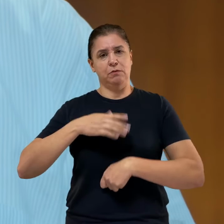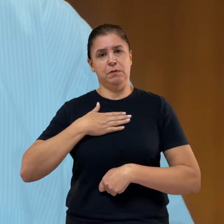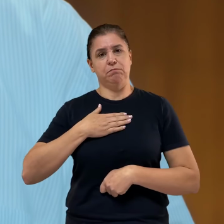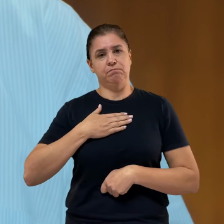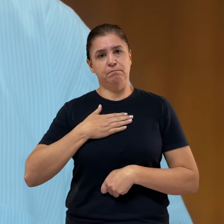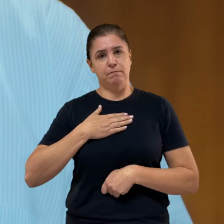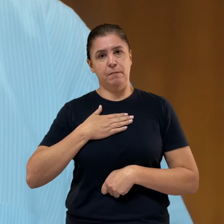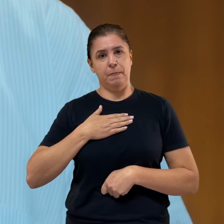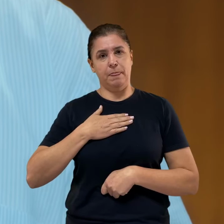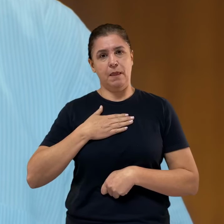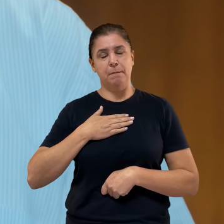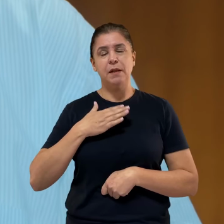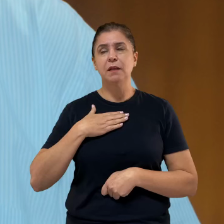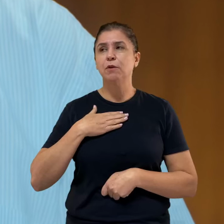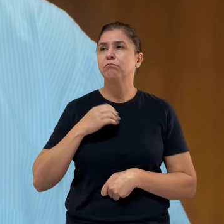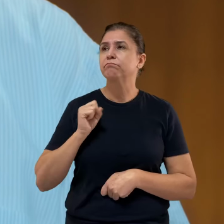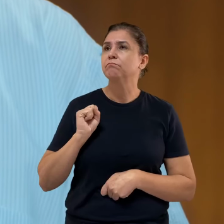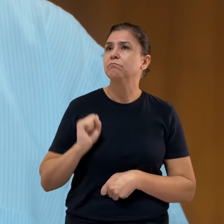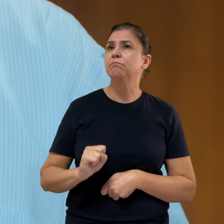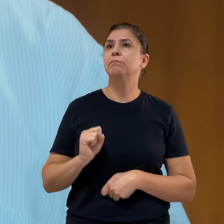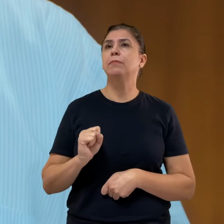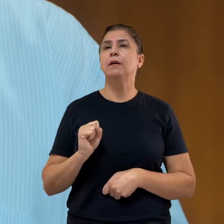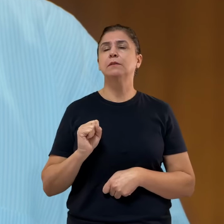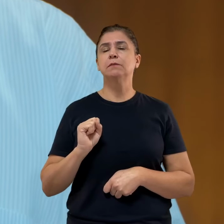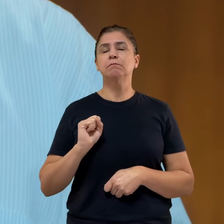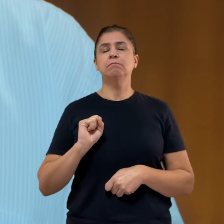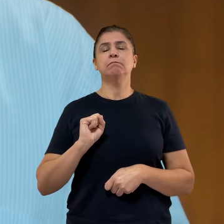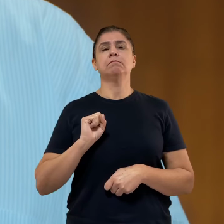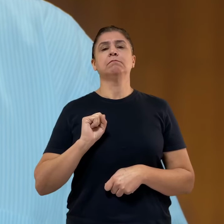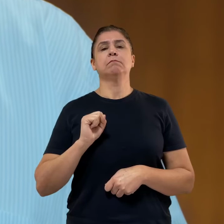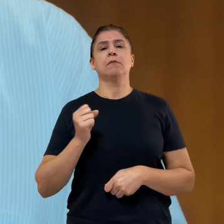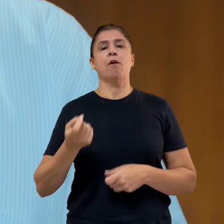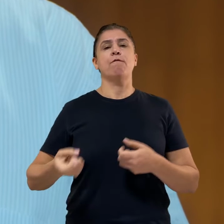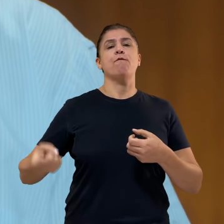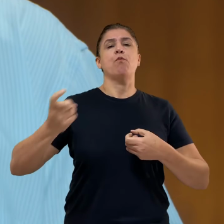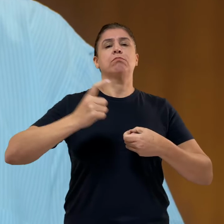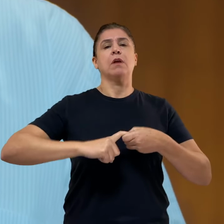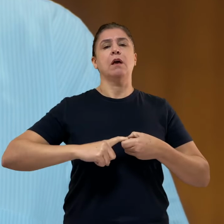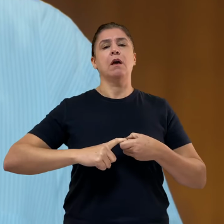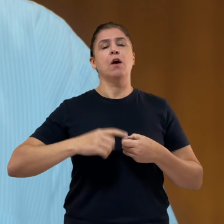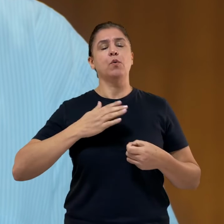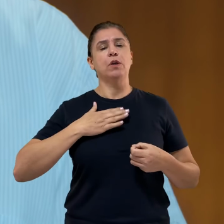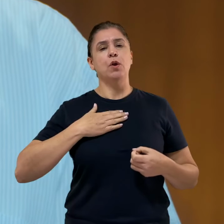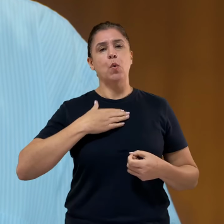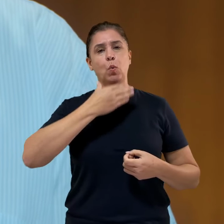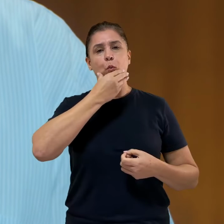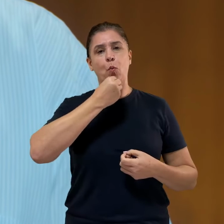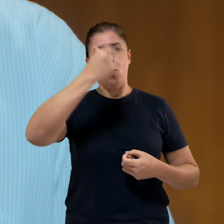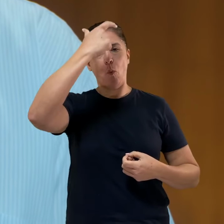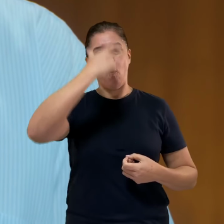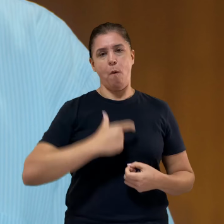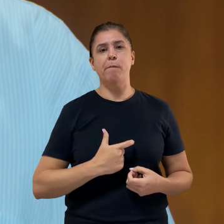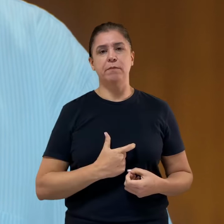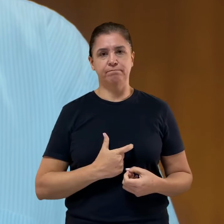para que eu possa recuperar aquilo que eu sou, homem.